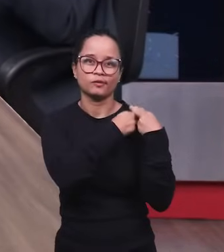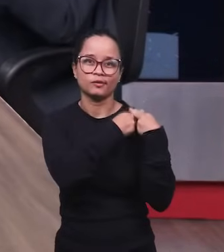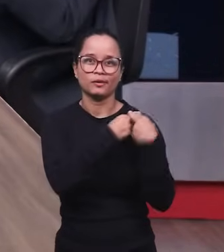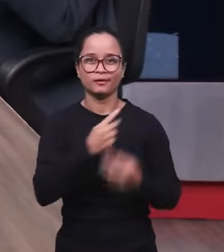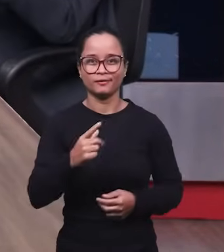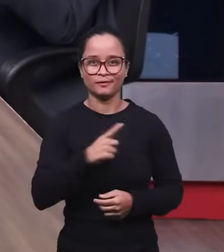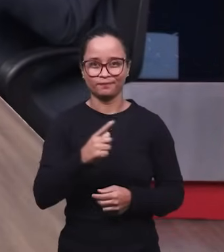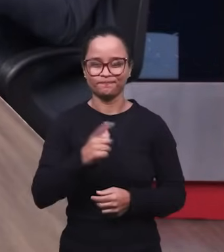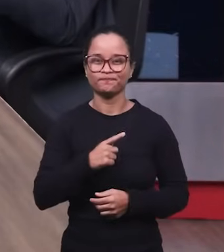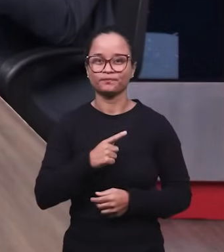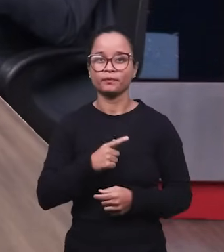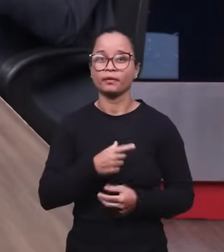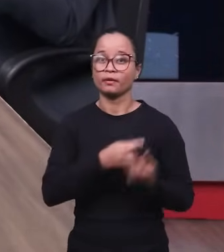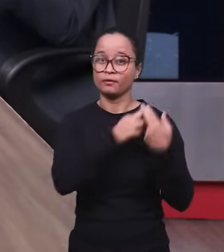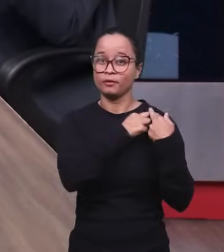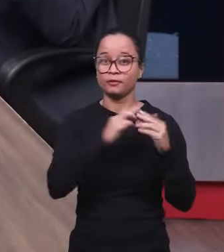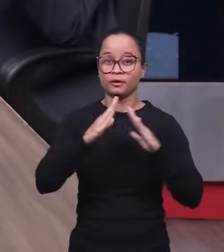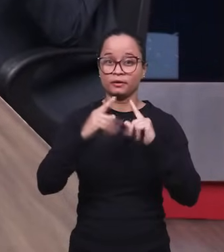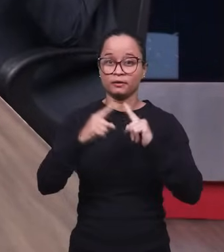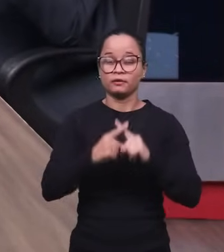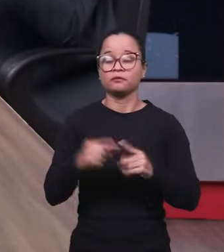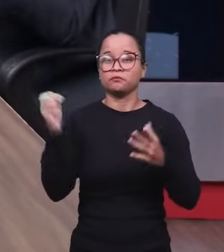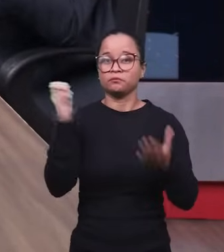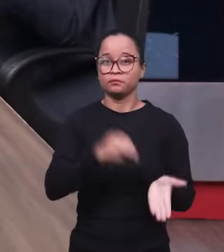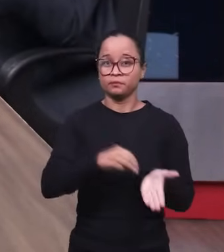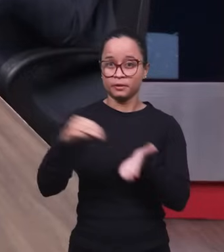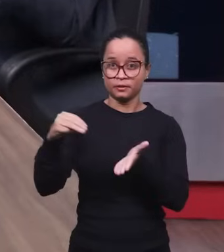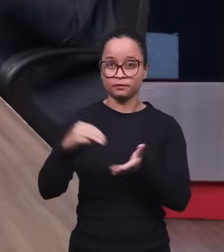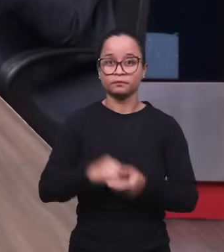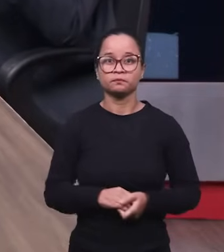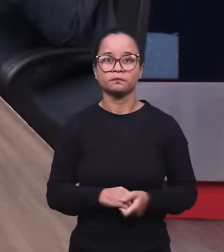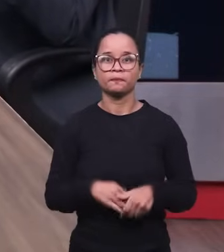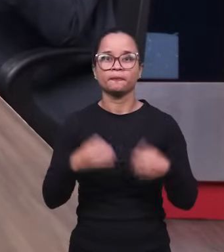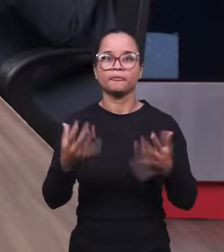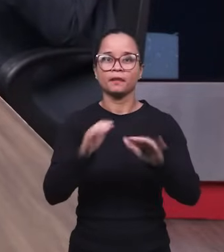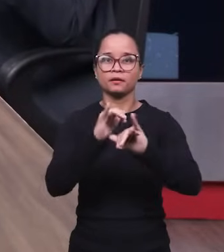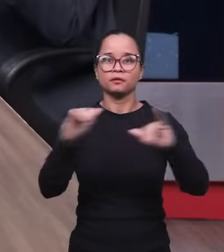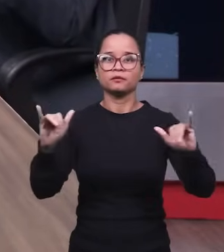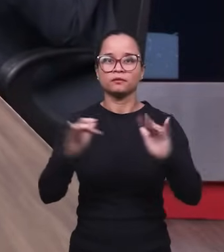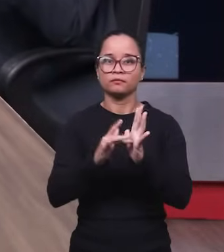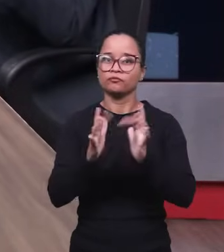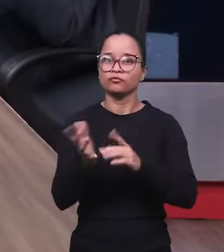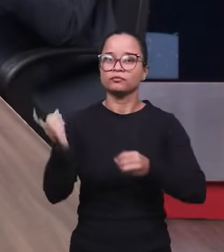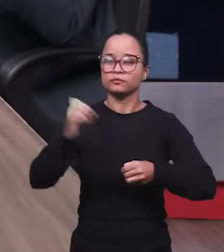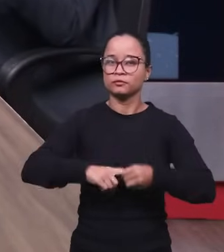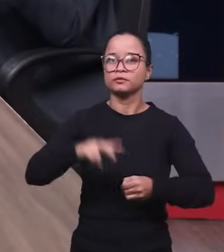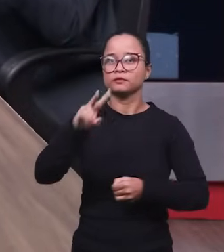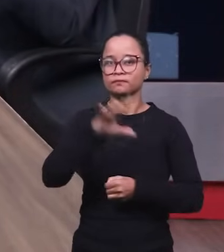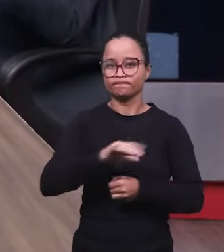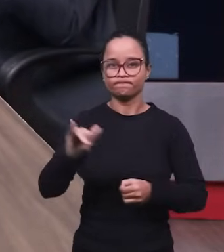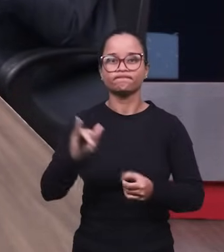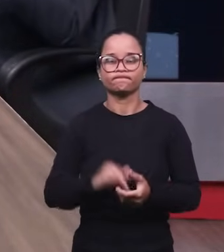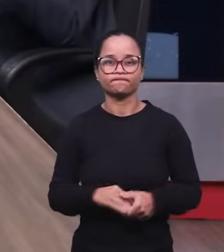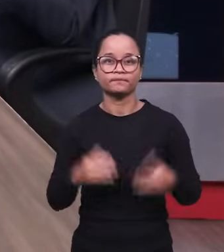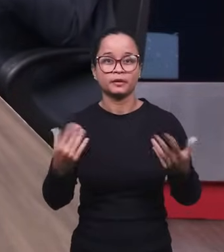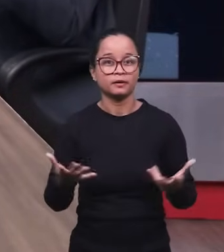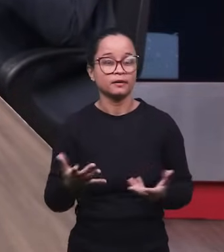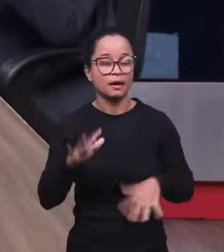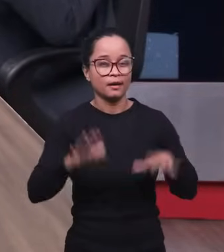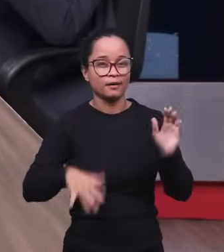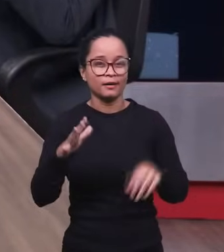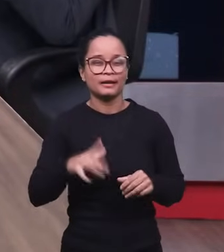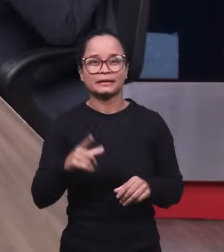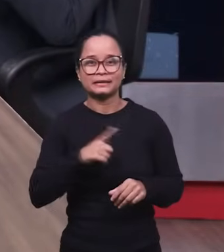Essa é a nossa responsabilidade, a responsabilidade da Igreja Cristã Maranata, em anunciar a volta do Senhor Jesus.